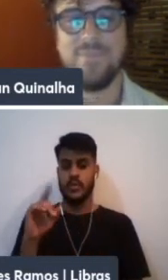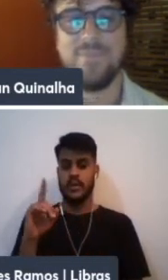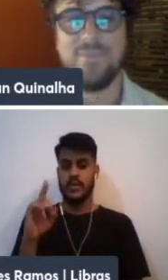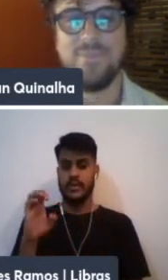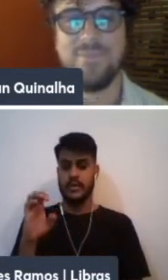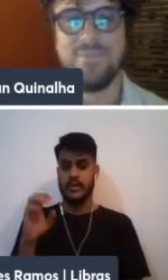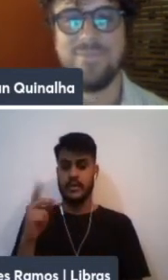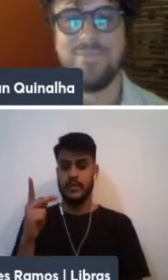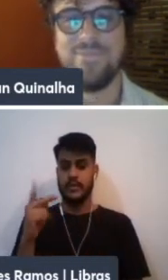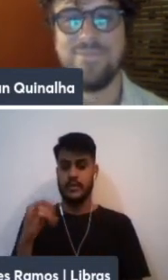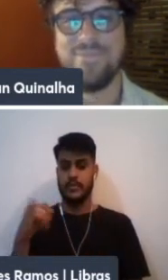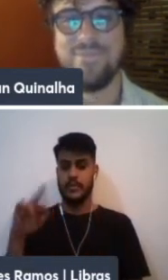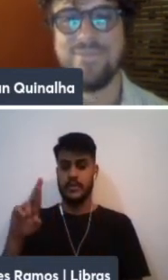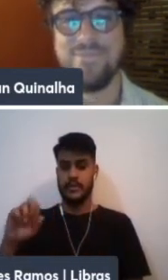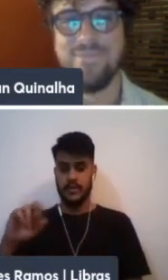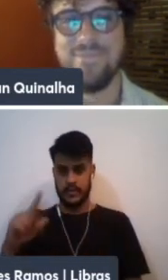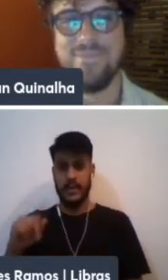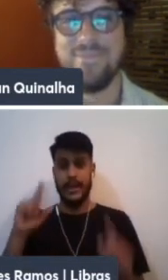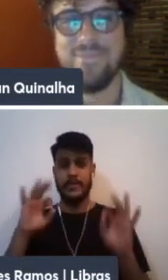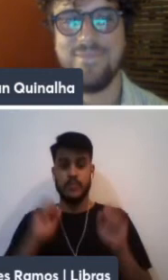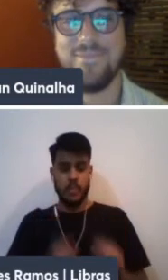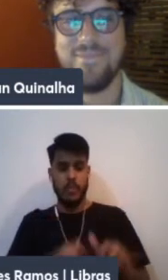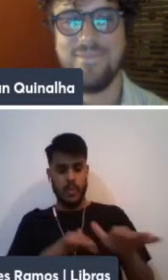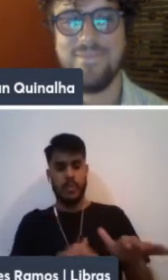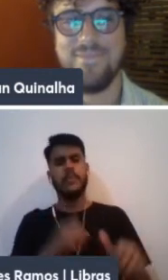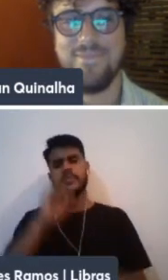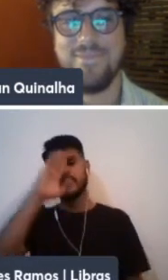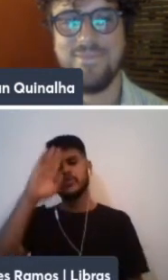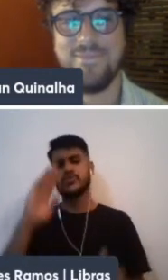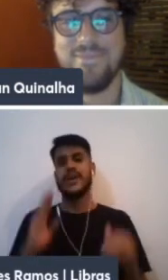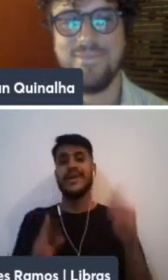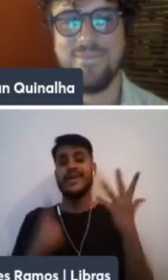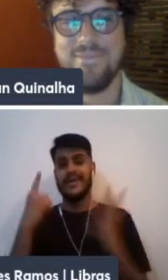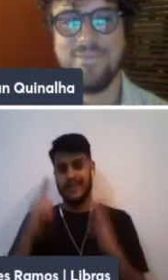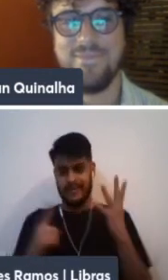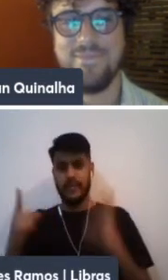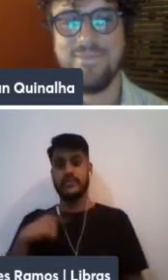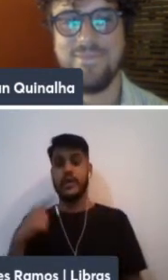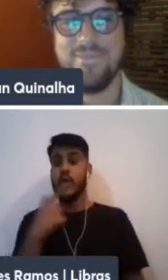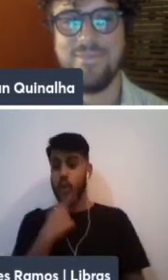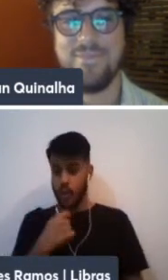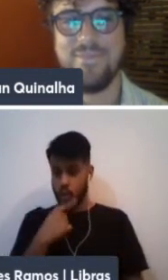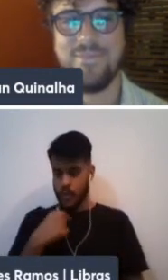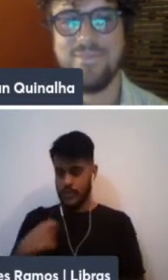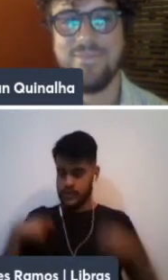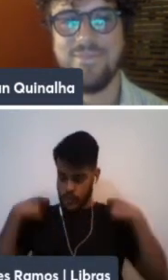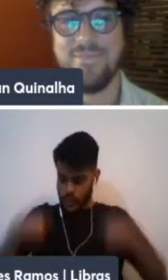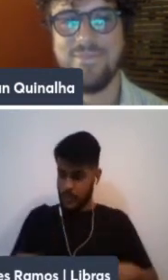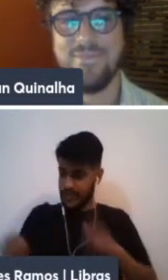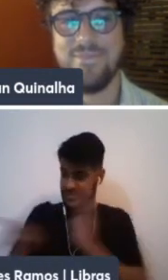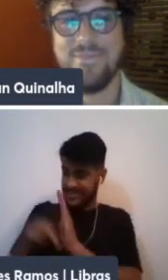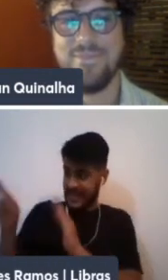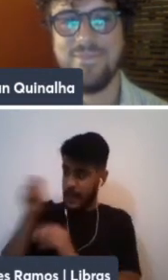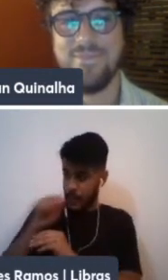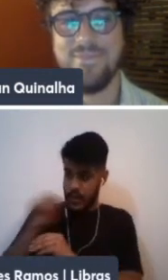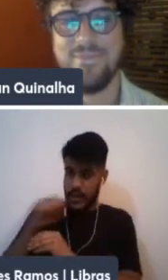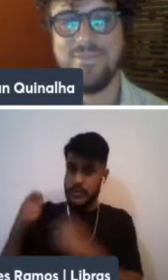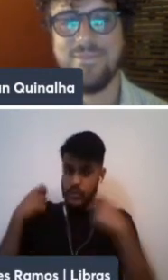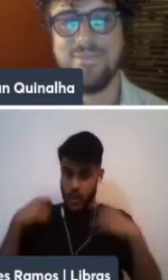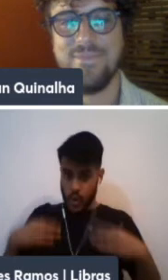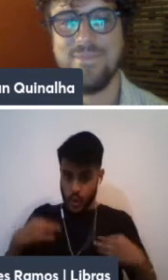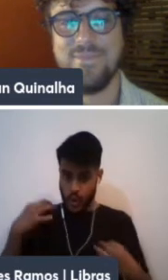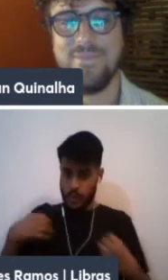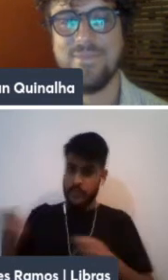carnaval carioca, principalmente, pegar as roupas das mulheres e saírem para a rua de perna dura e coisa e tal. E dali surgiu o Dizzy